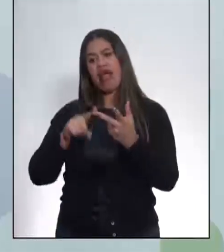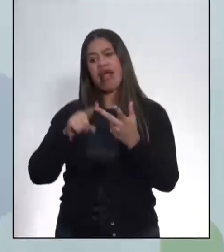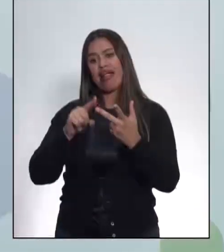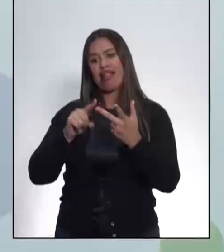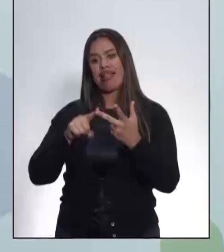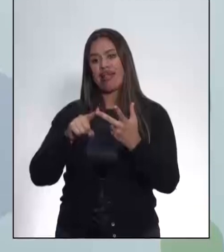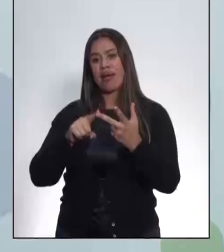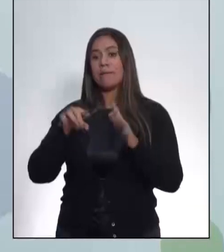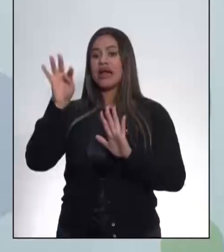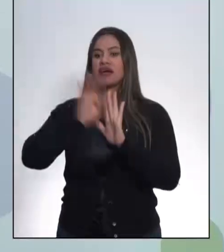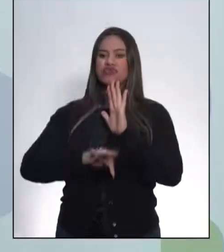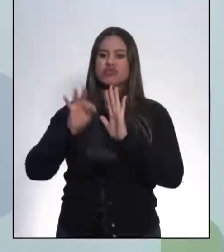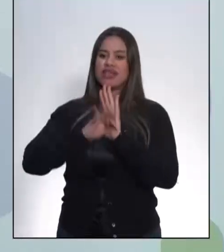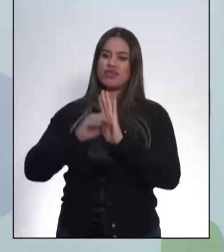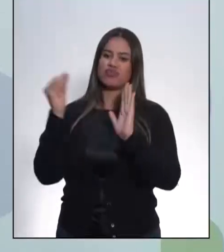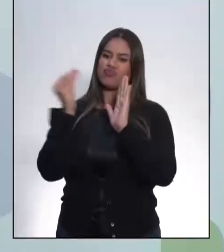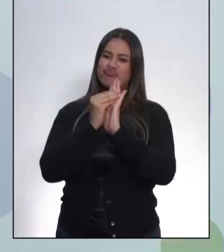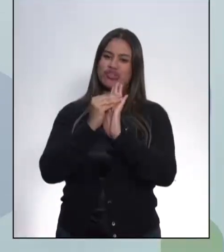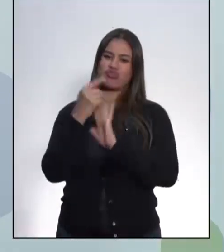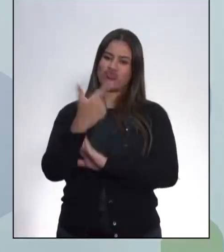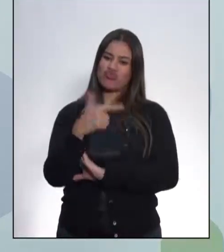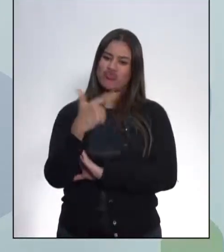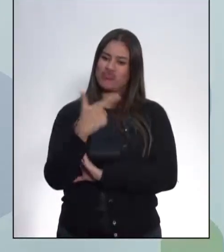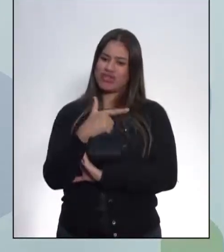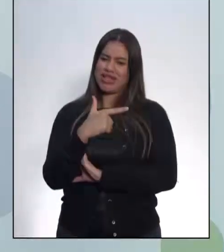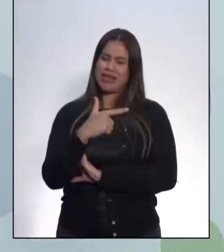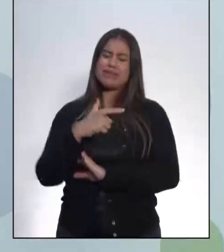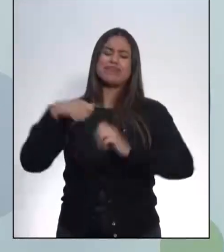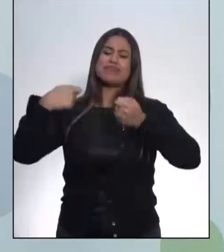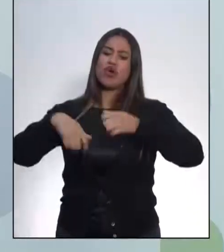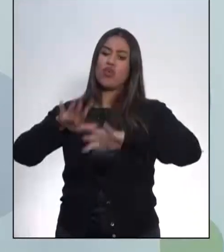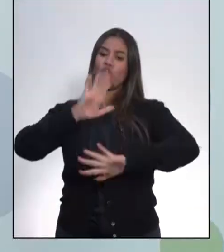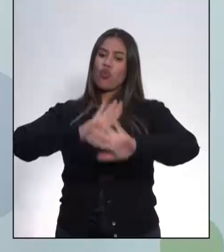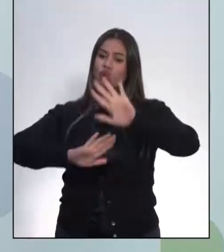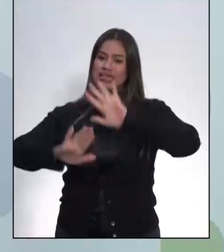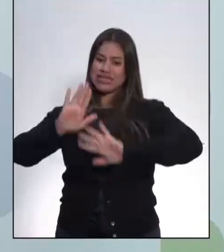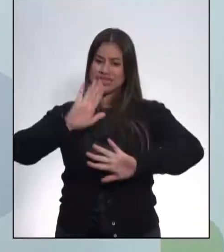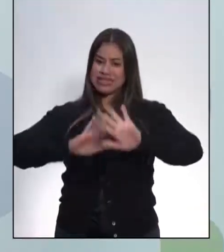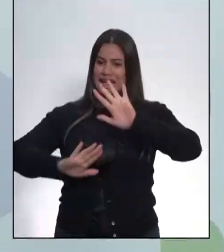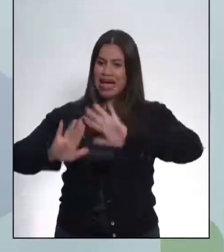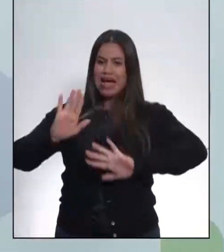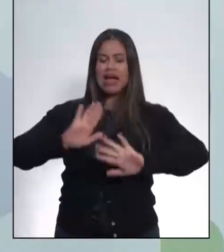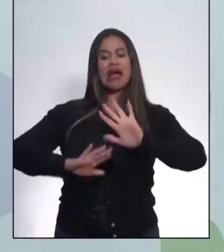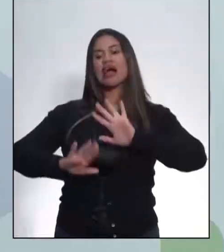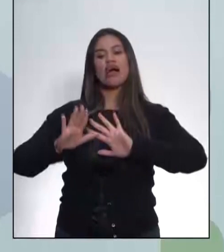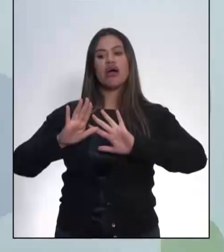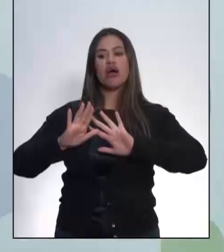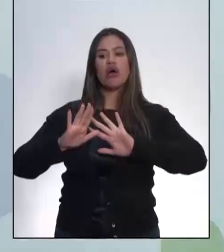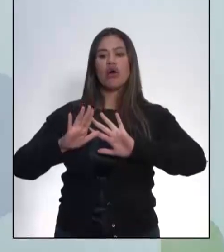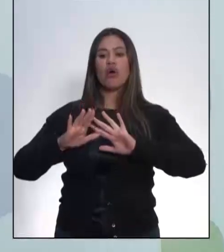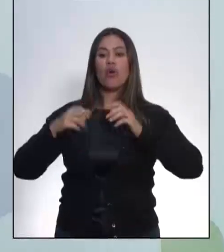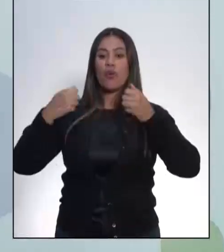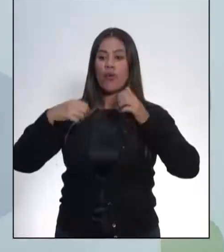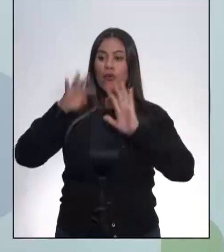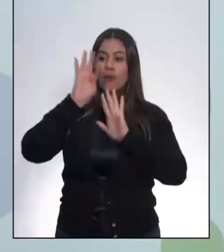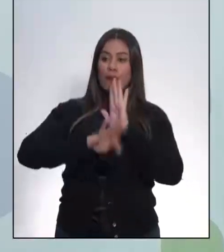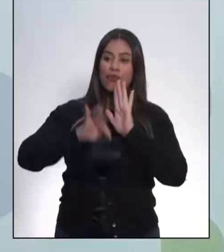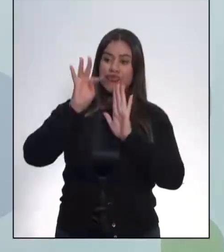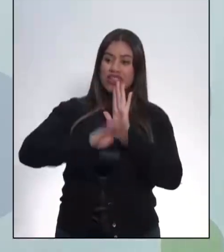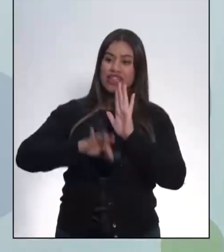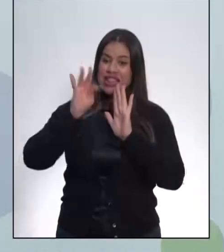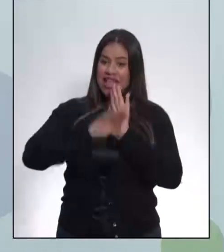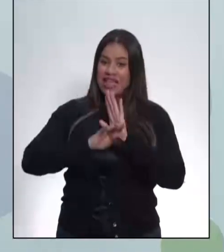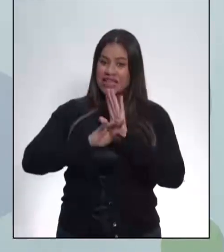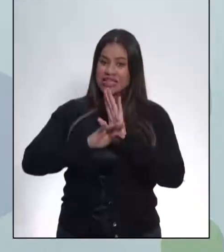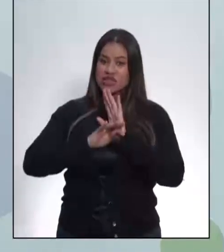só que ela não está no texto que foi apresentado. Tem que tomar muito cuidado com isso no Enem. Você vai se prender ao texto, e isso